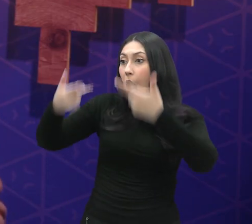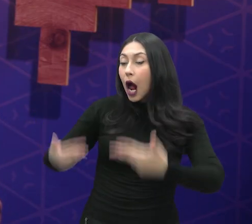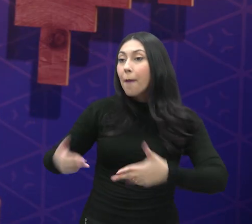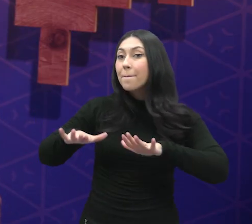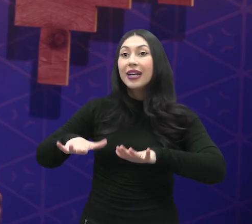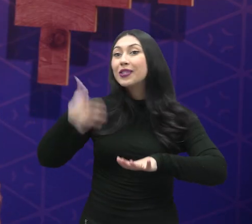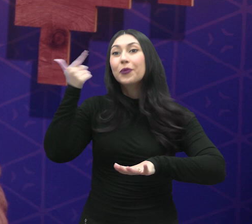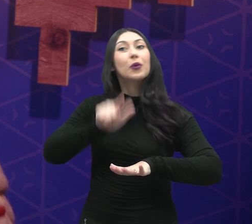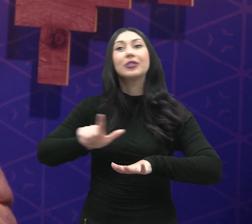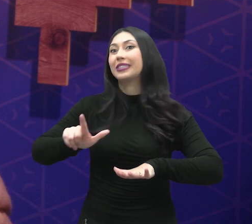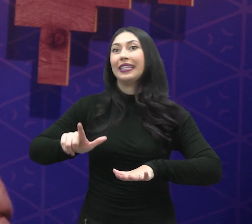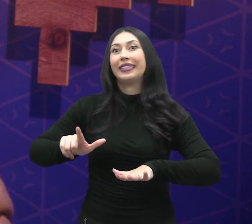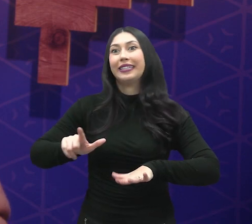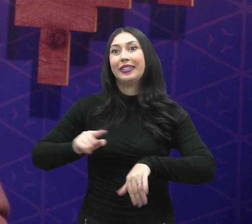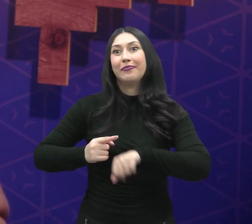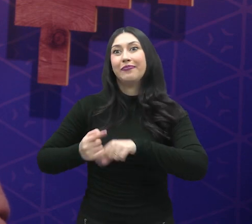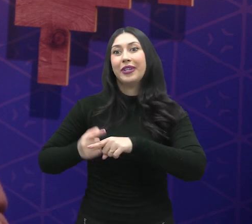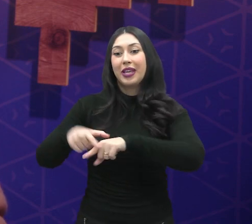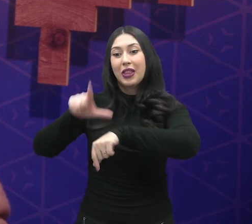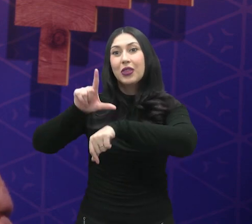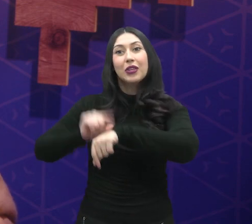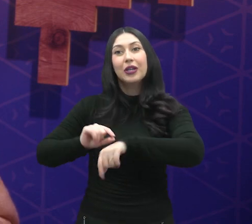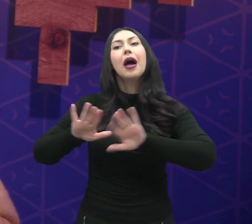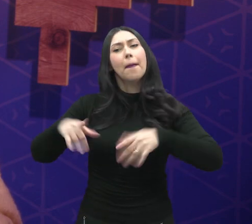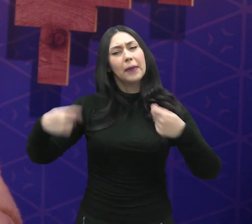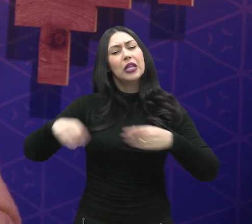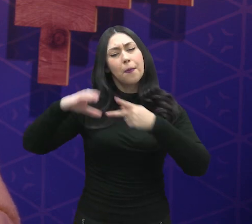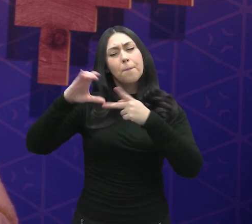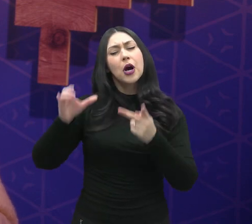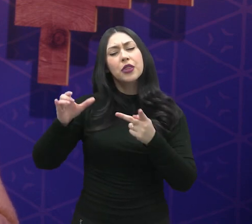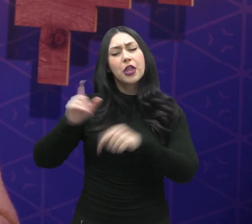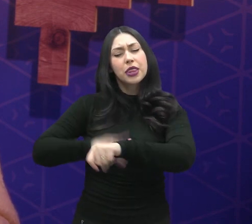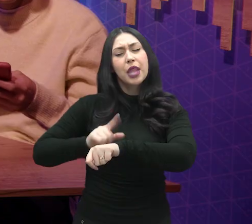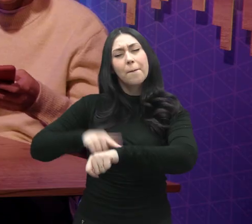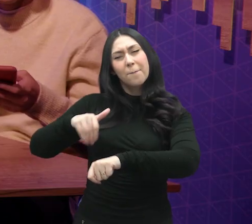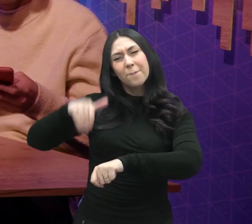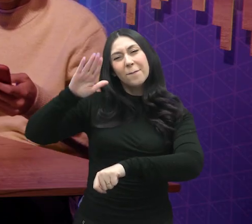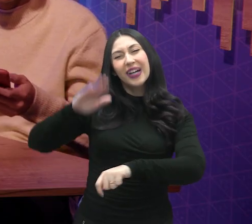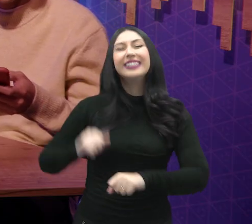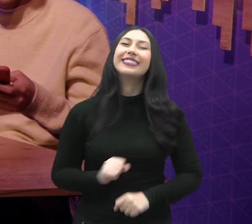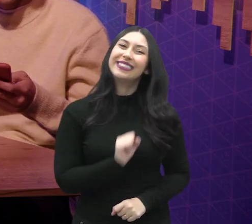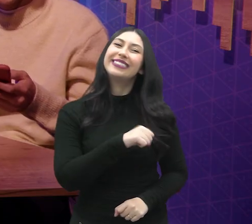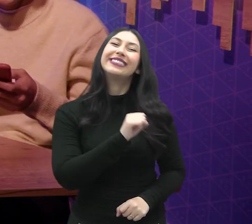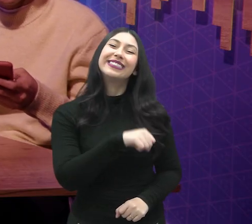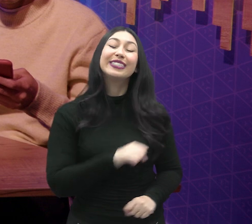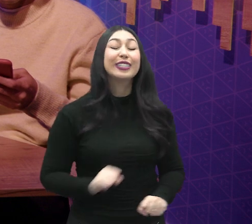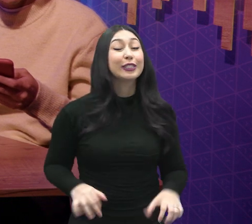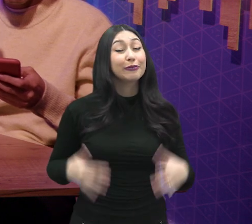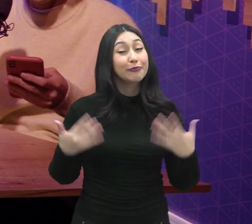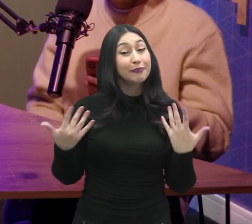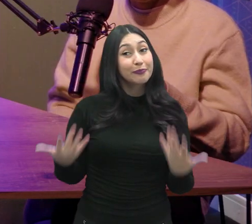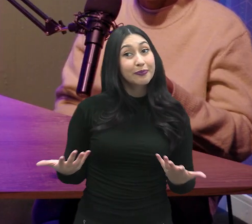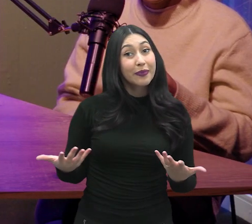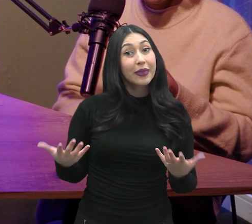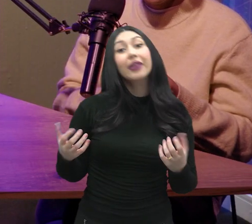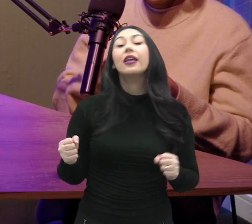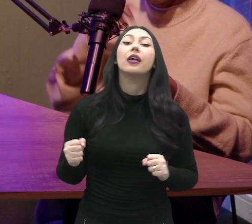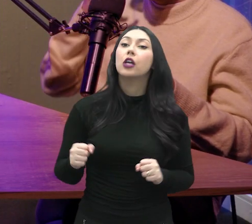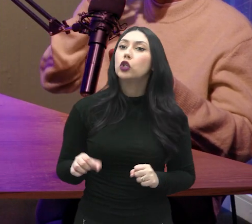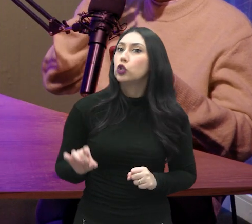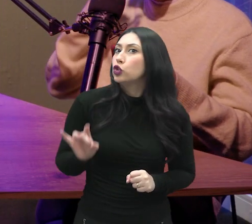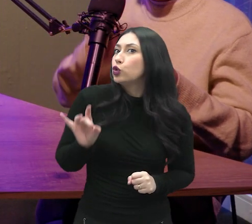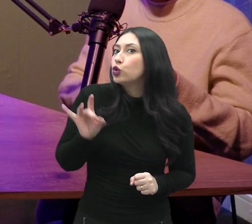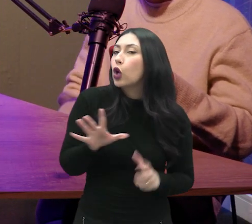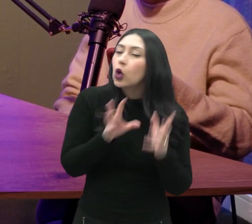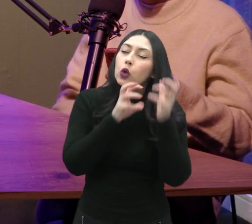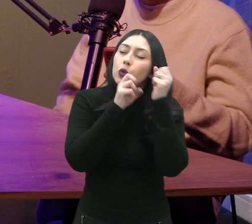gente não consegue falar tudo muito rápido. É isso. Aqui, reivindicação, mais tempo pro nosso Pode Ser. É verdade. Vamos lá, olha só. Não é